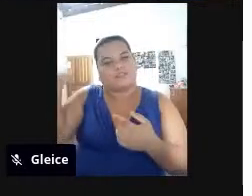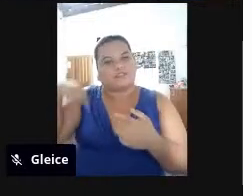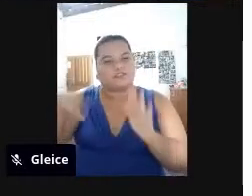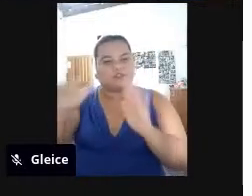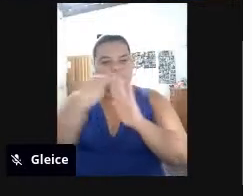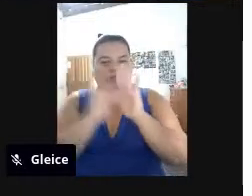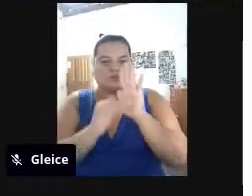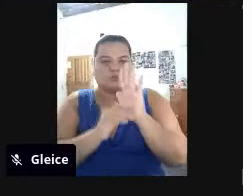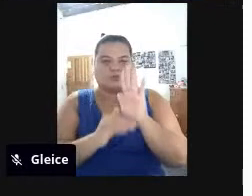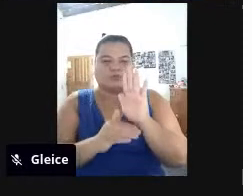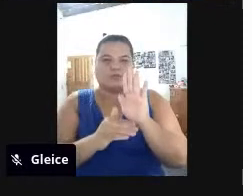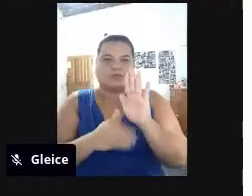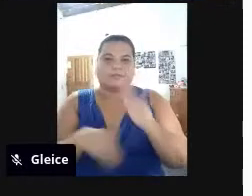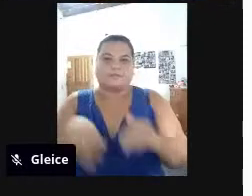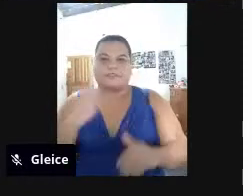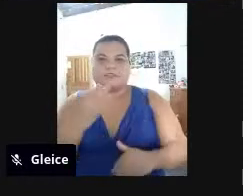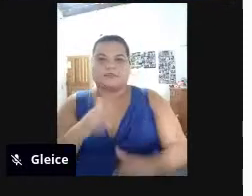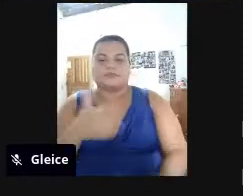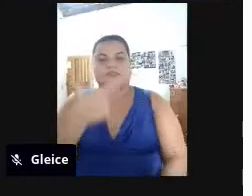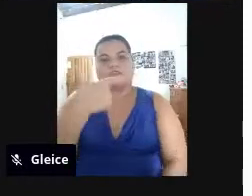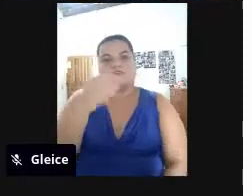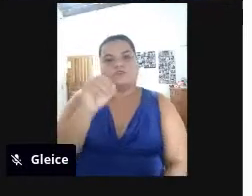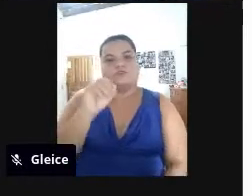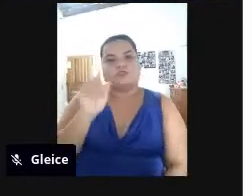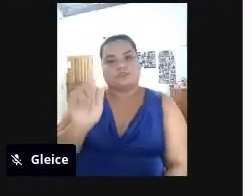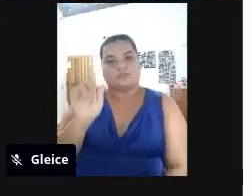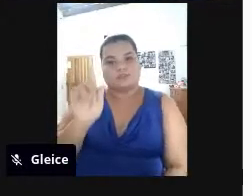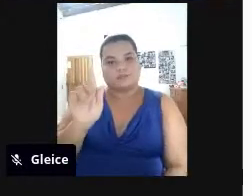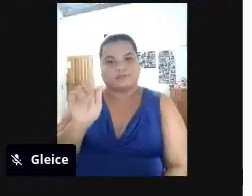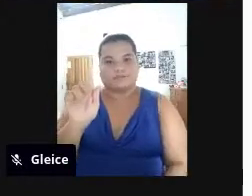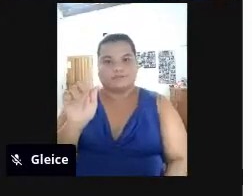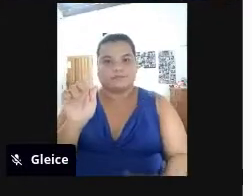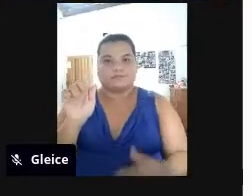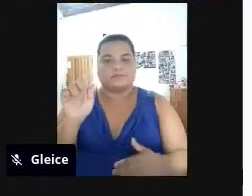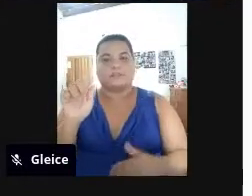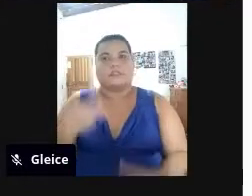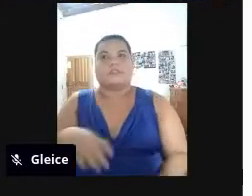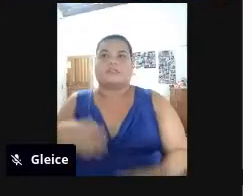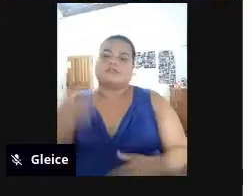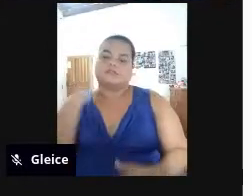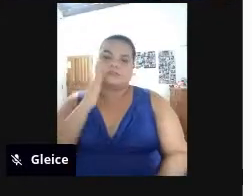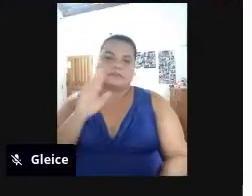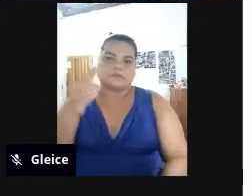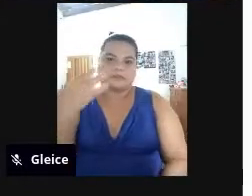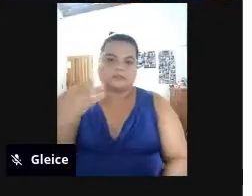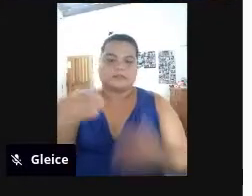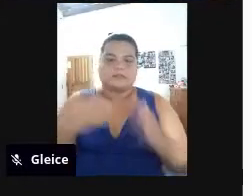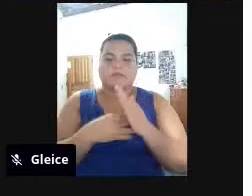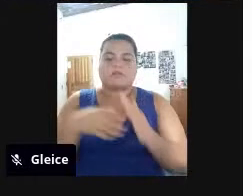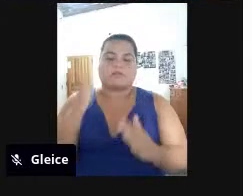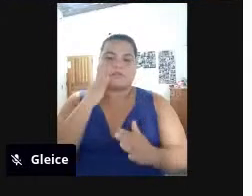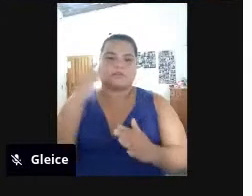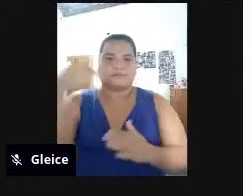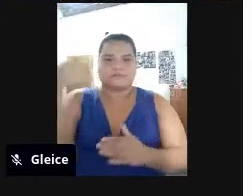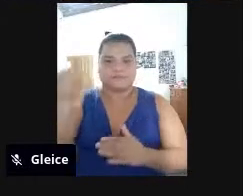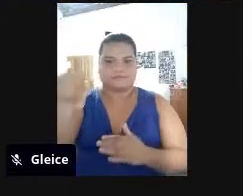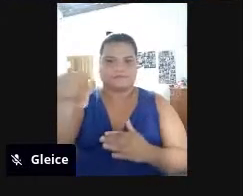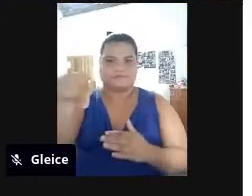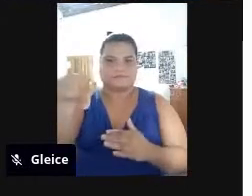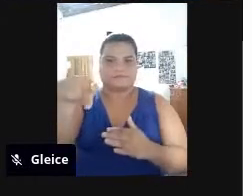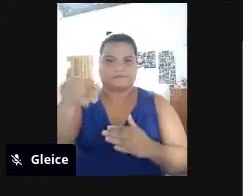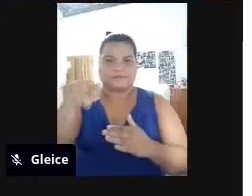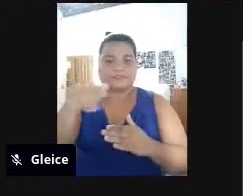dia, durante 3 a 7 dias, onde a gente vai aumentar muito as concentrações de creatina